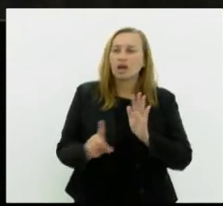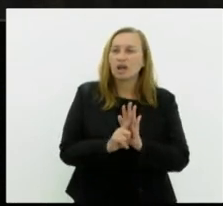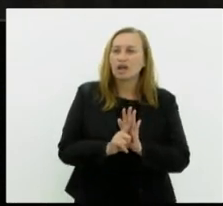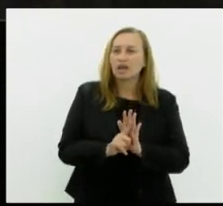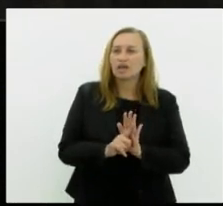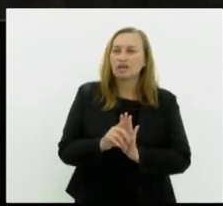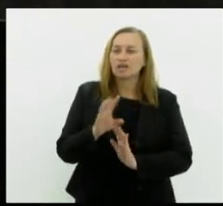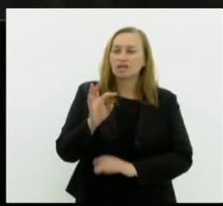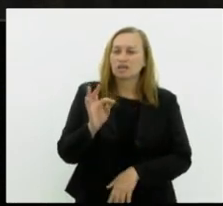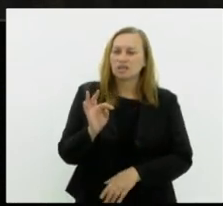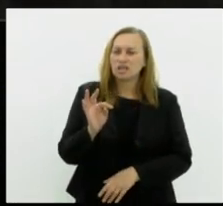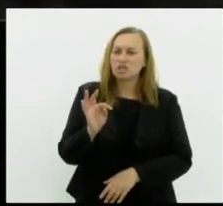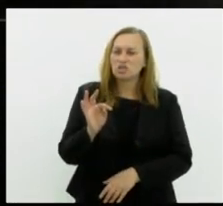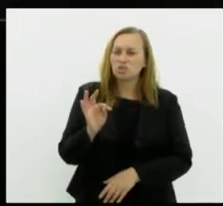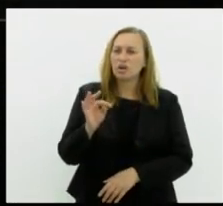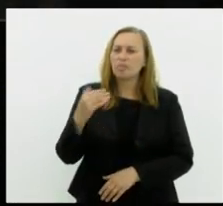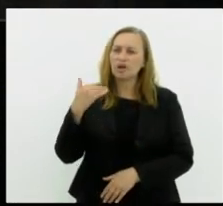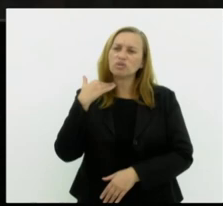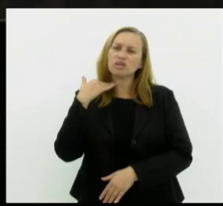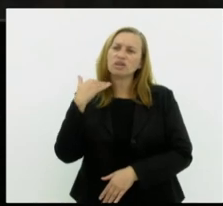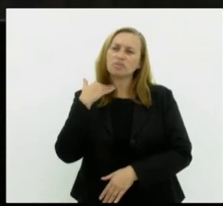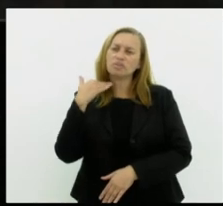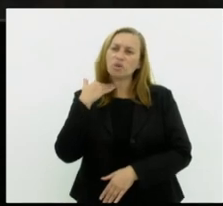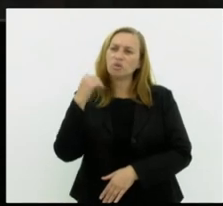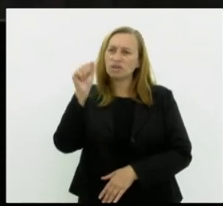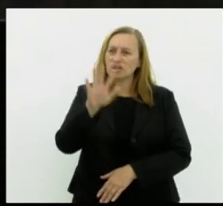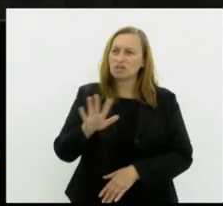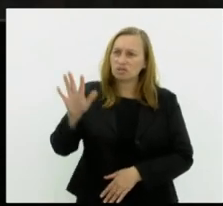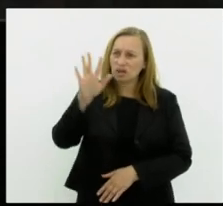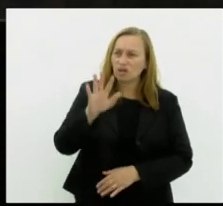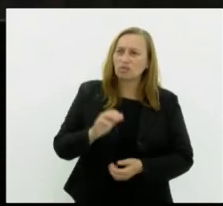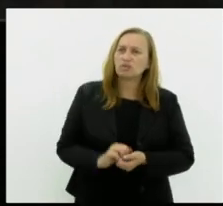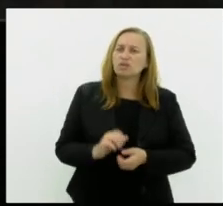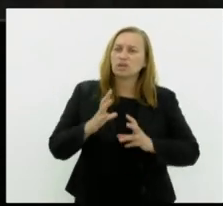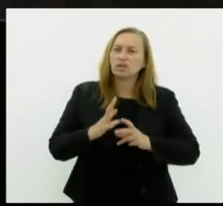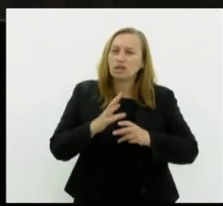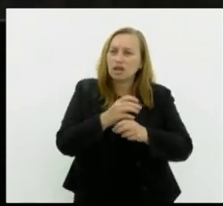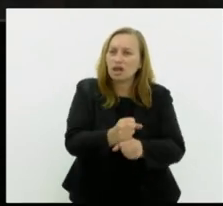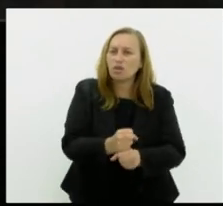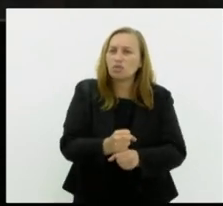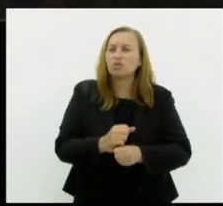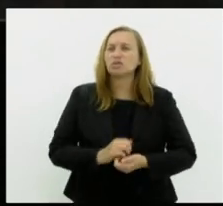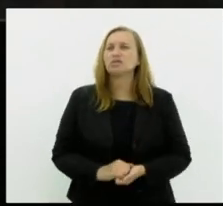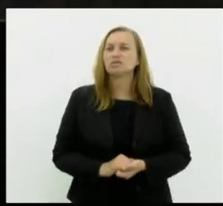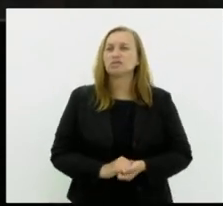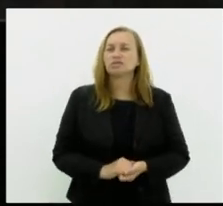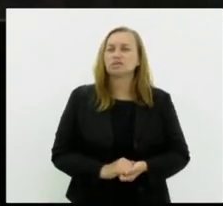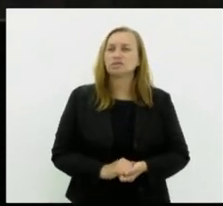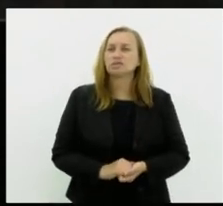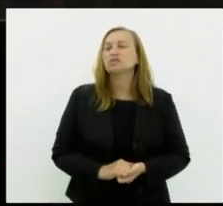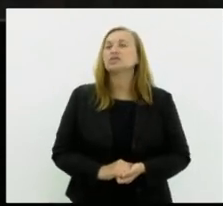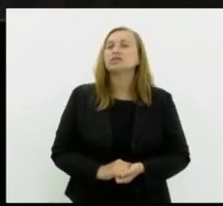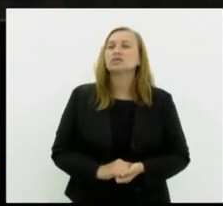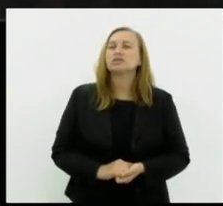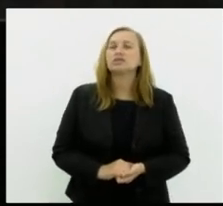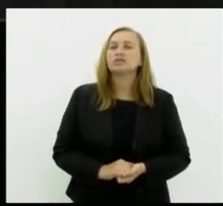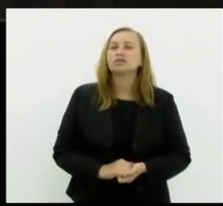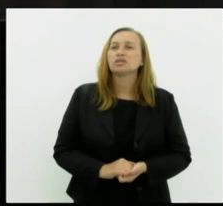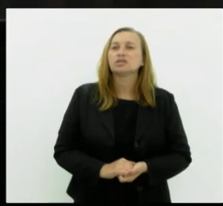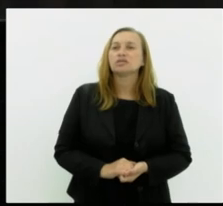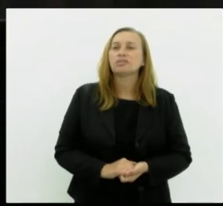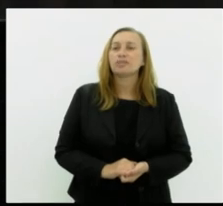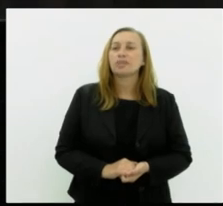Nacional calcula uma sigla, que eles apelidam de CAM, coeficiente